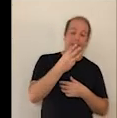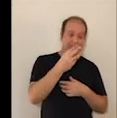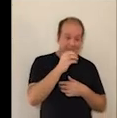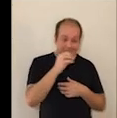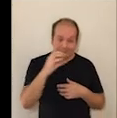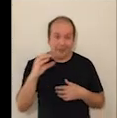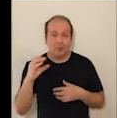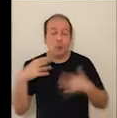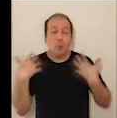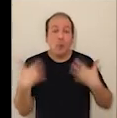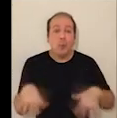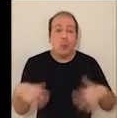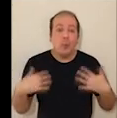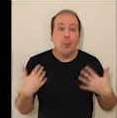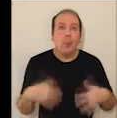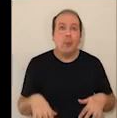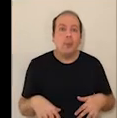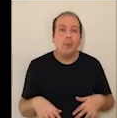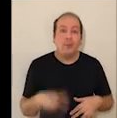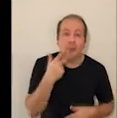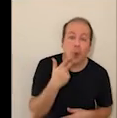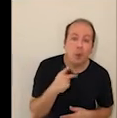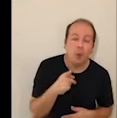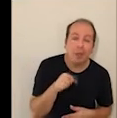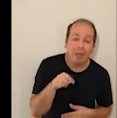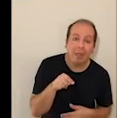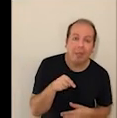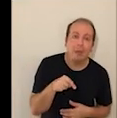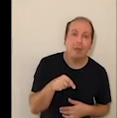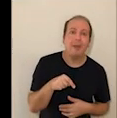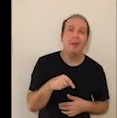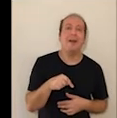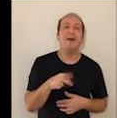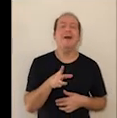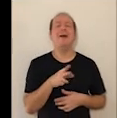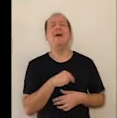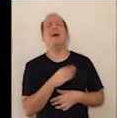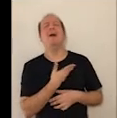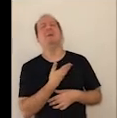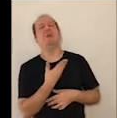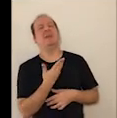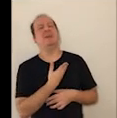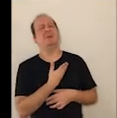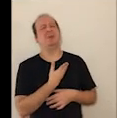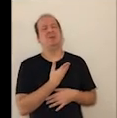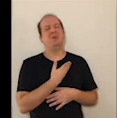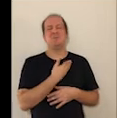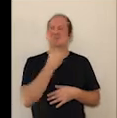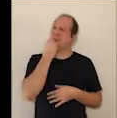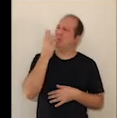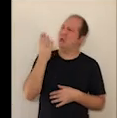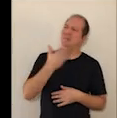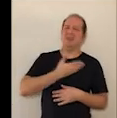300 sequins? 300 sequins, você disse? É, 300. Ai, amigo. Ah,